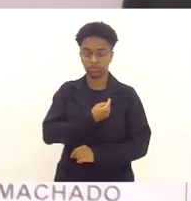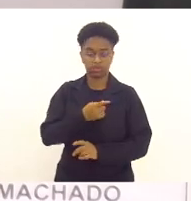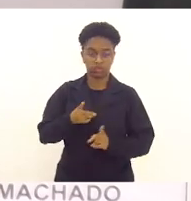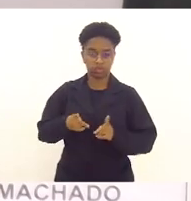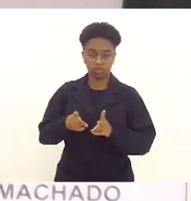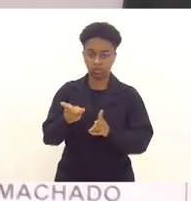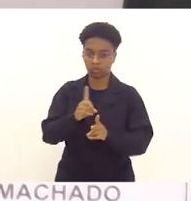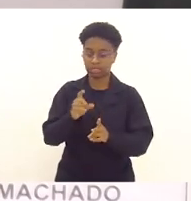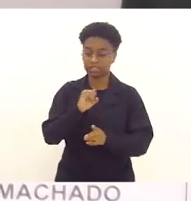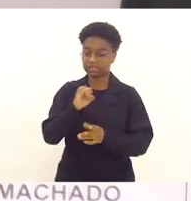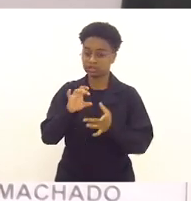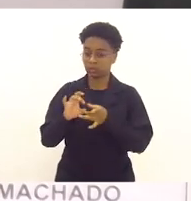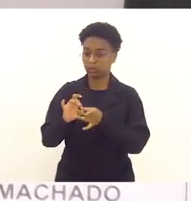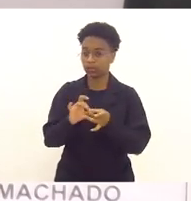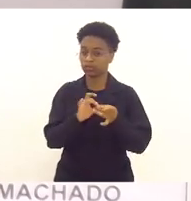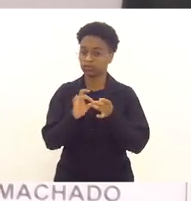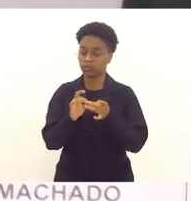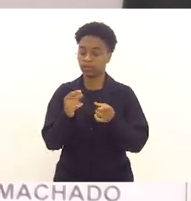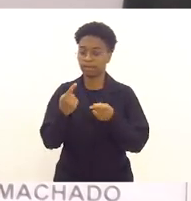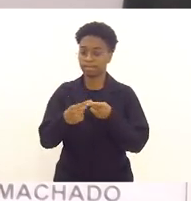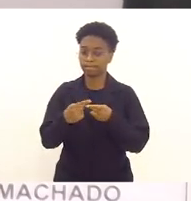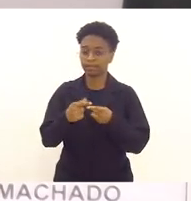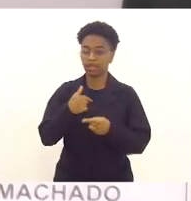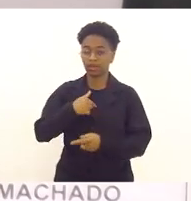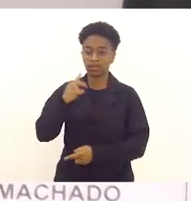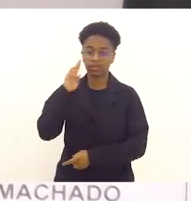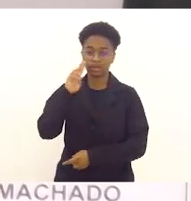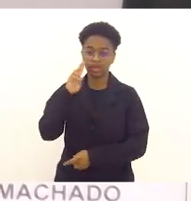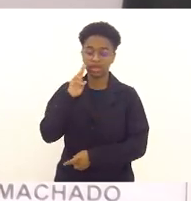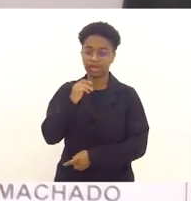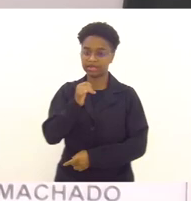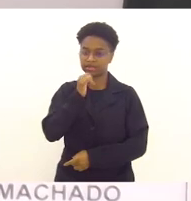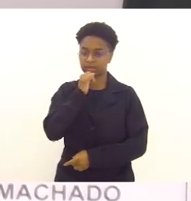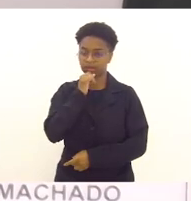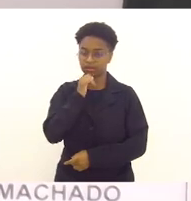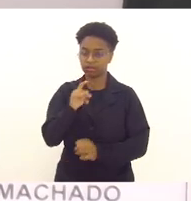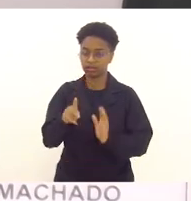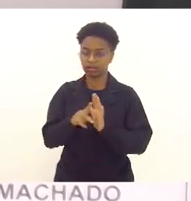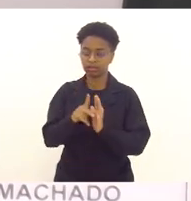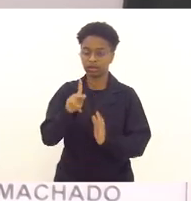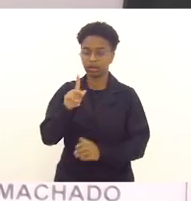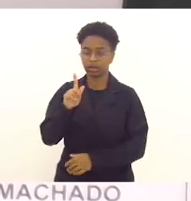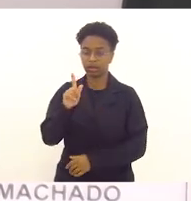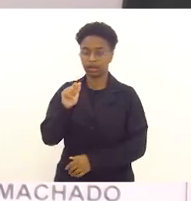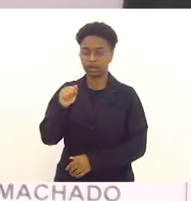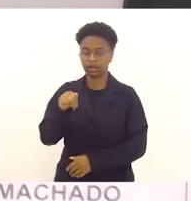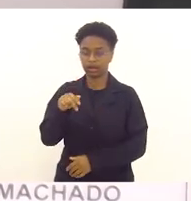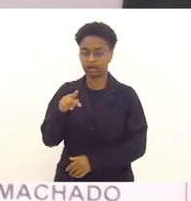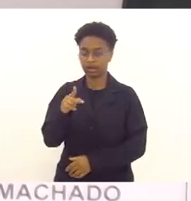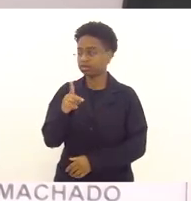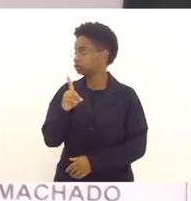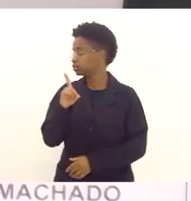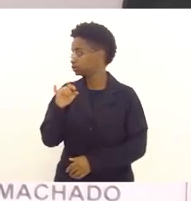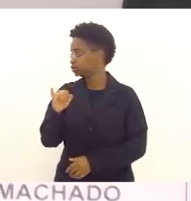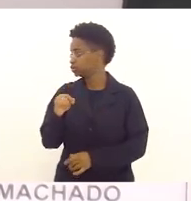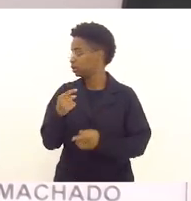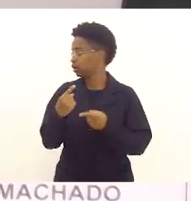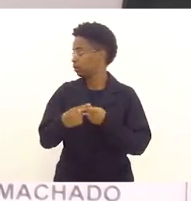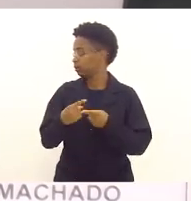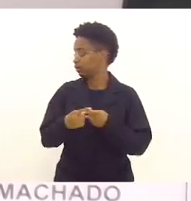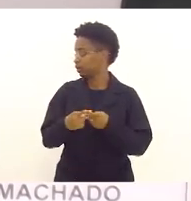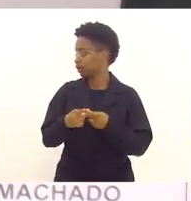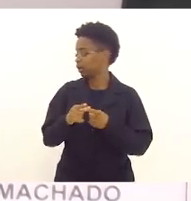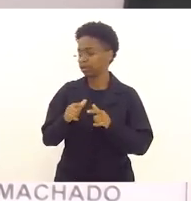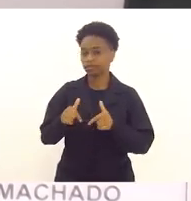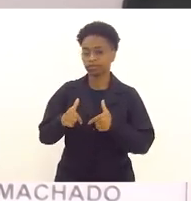unirmos porque eu lembro muito exemplo gigante que fez a maior